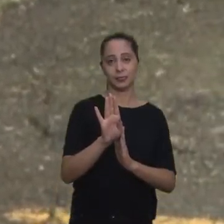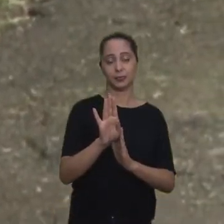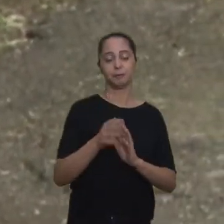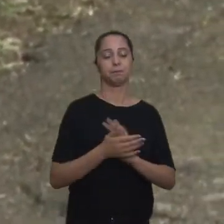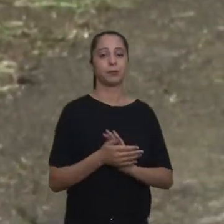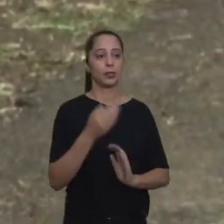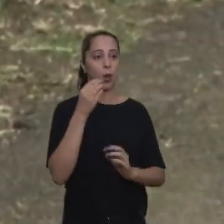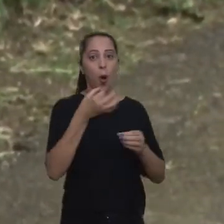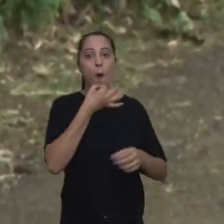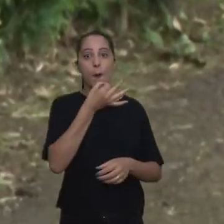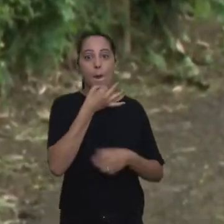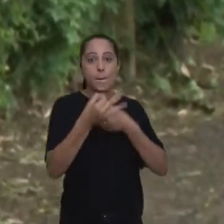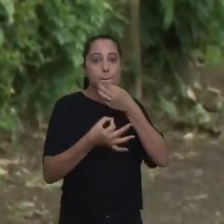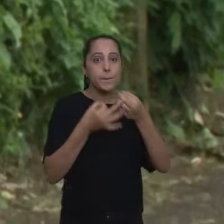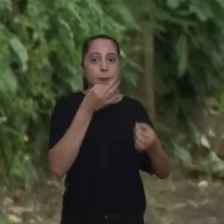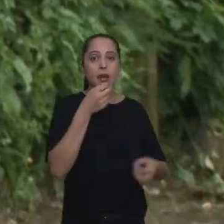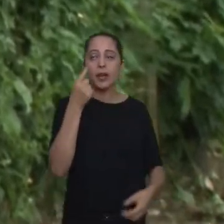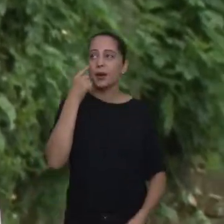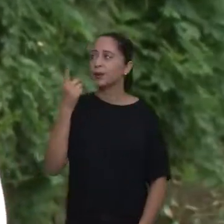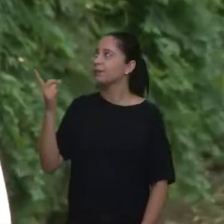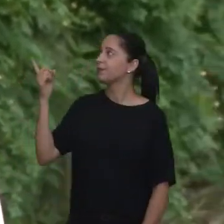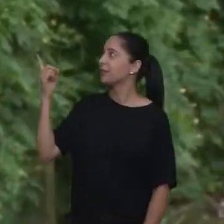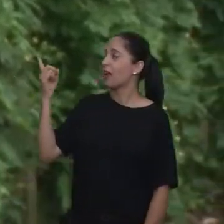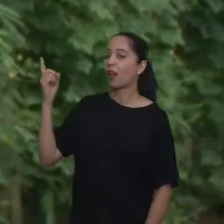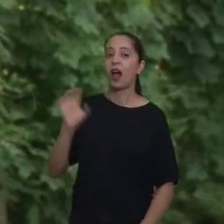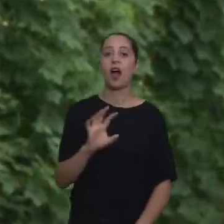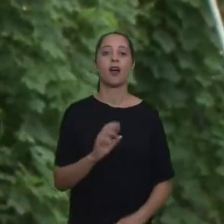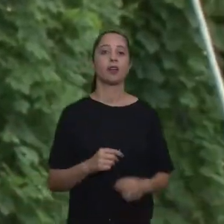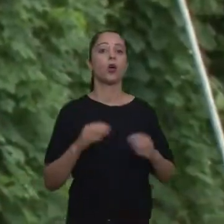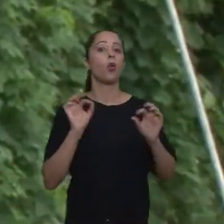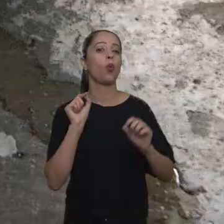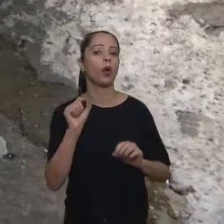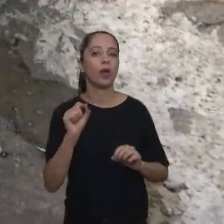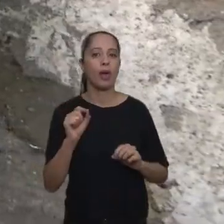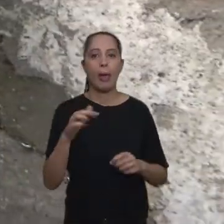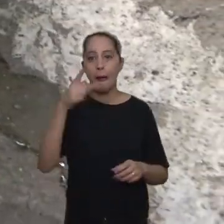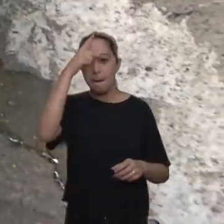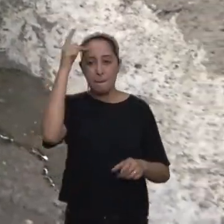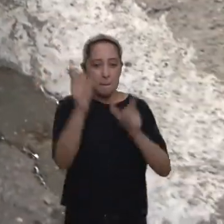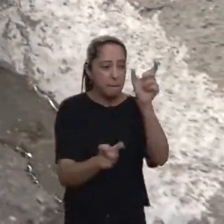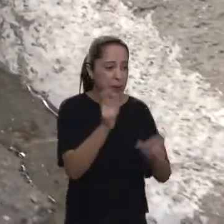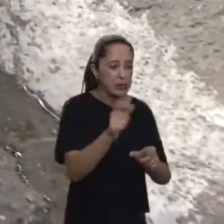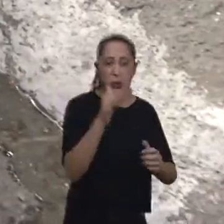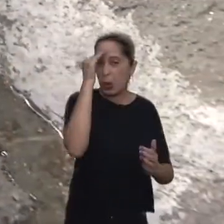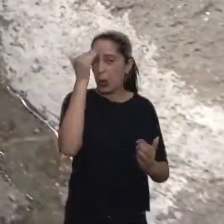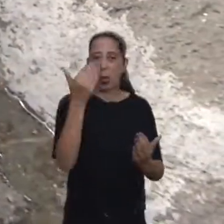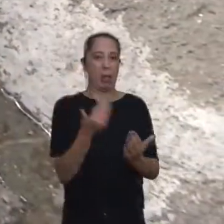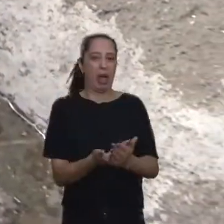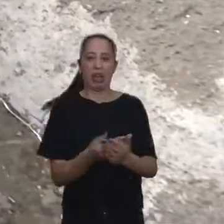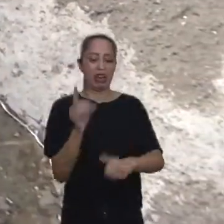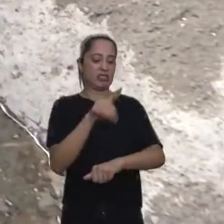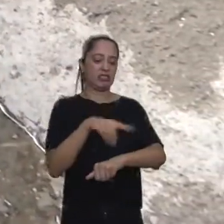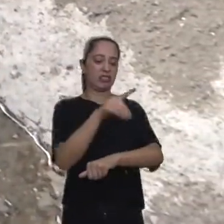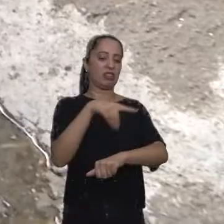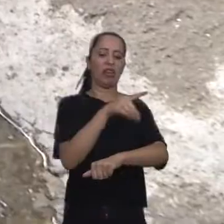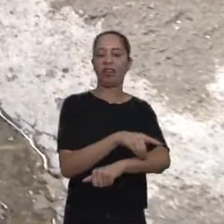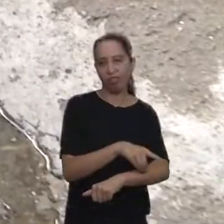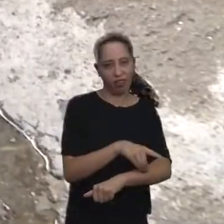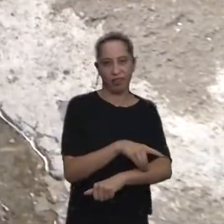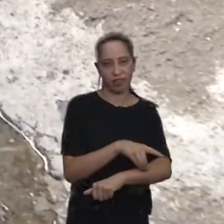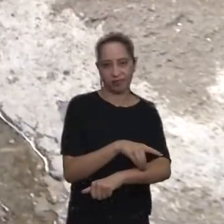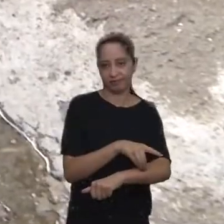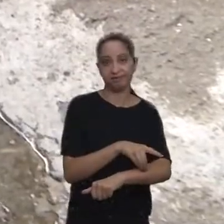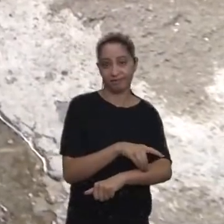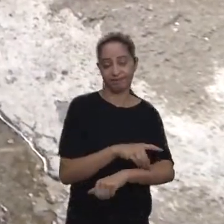às arboviroses em São José, isso ainda acontece porque muitas pessoas ainda deixam de acreditar que as casas tenham criadouros